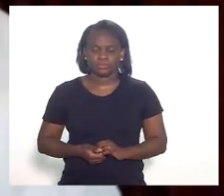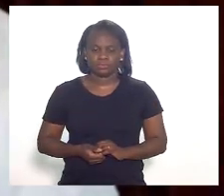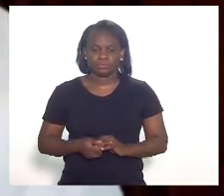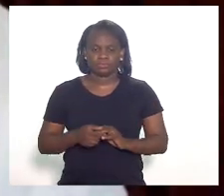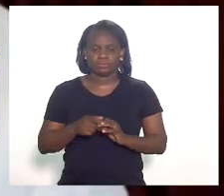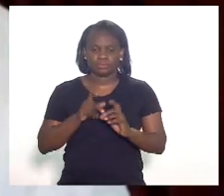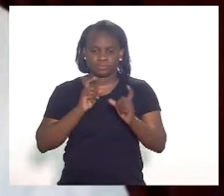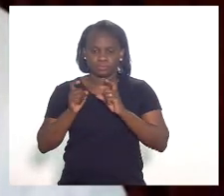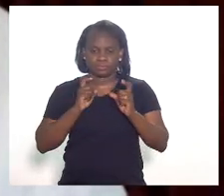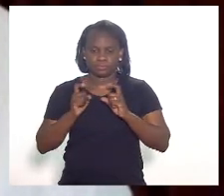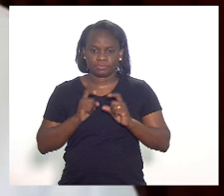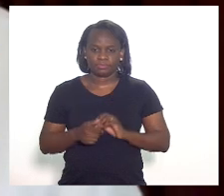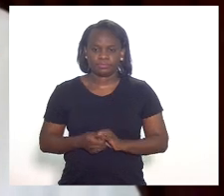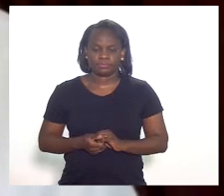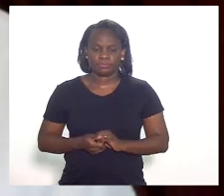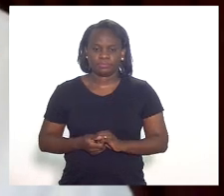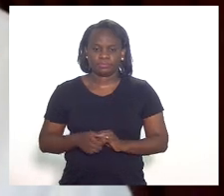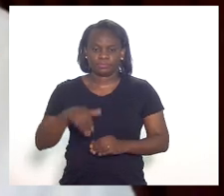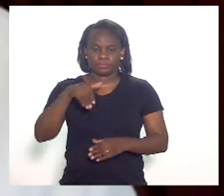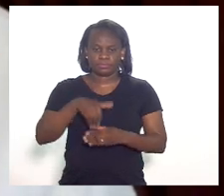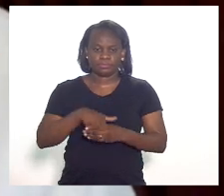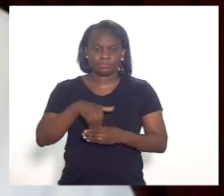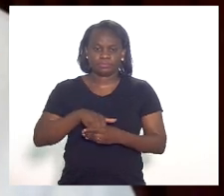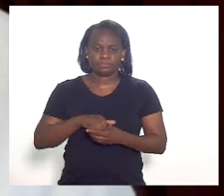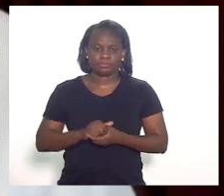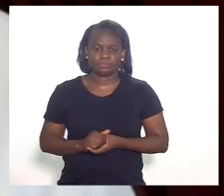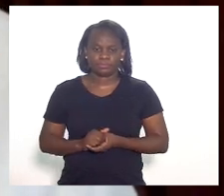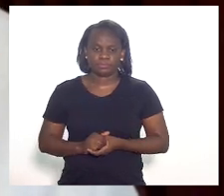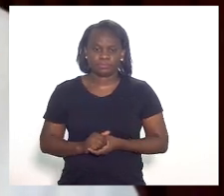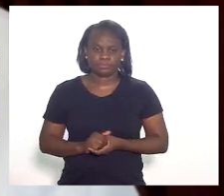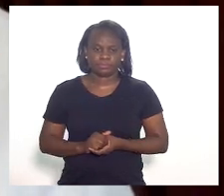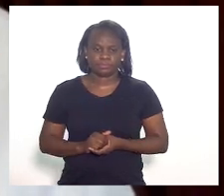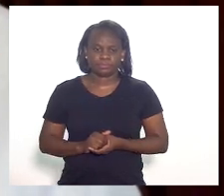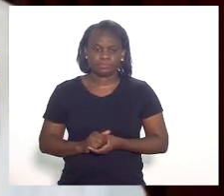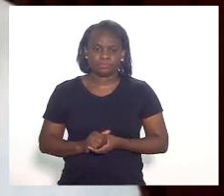Em discussão, em votação,